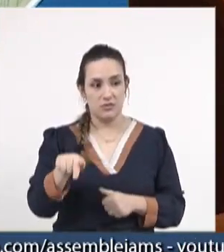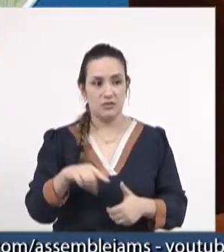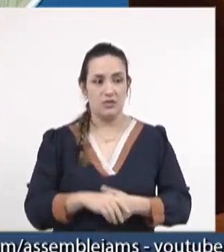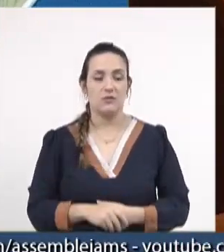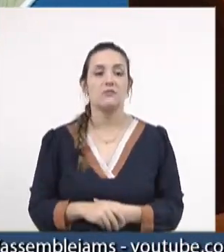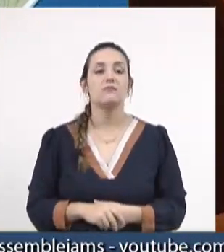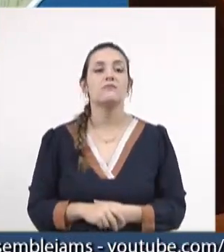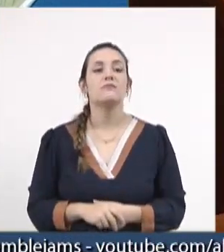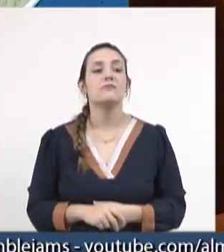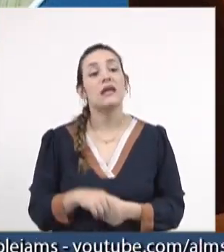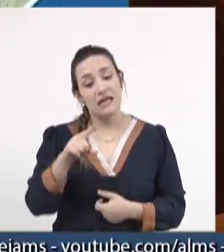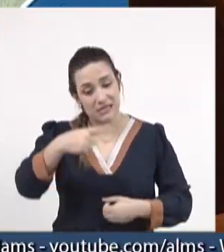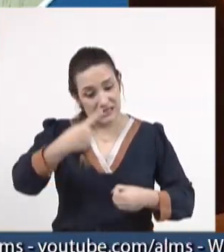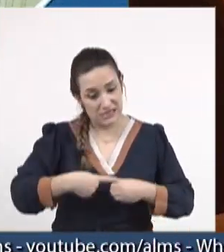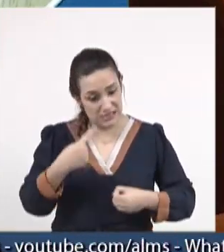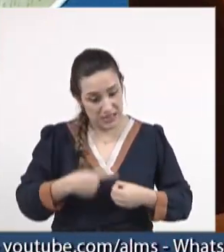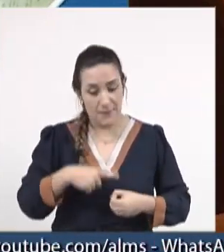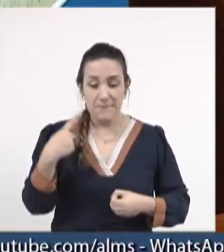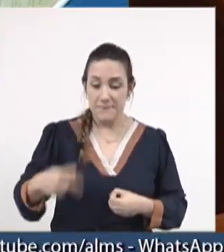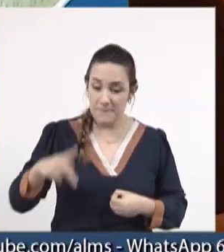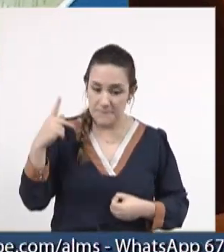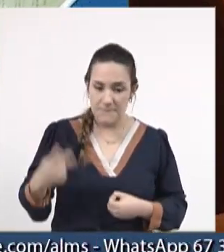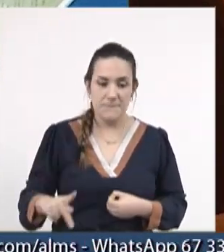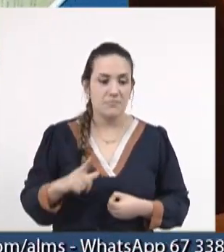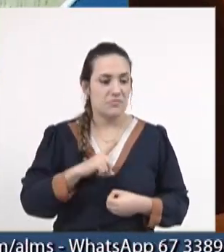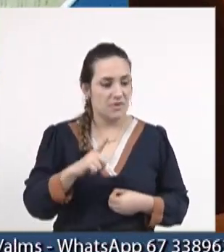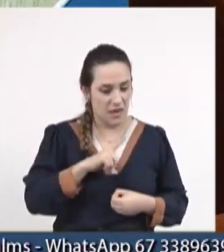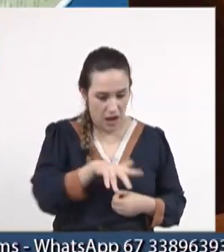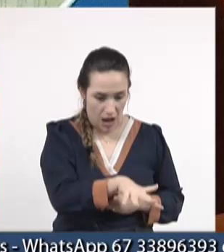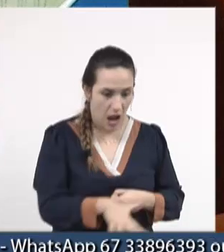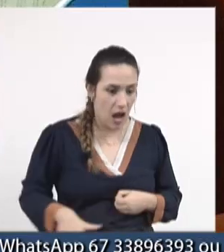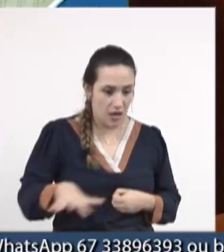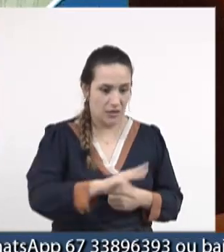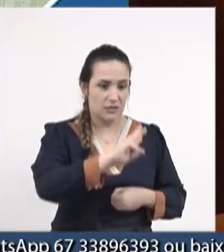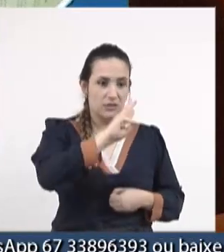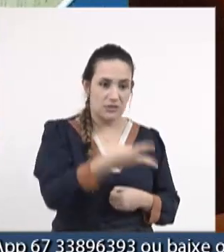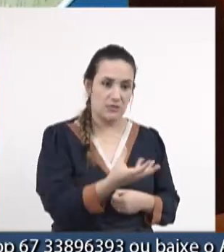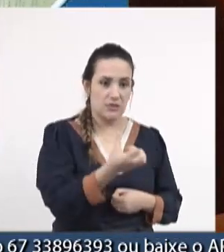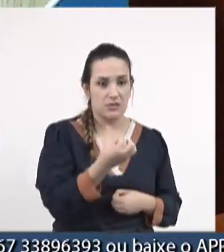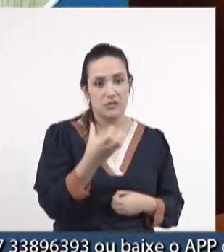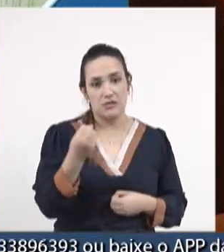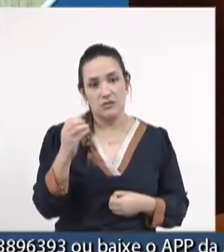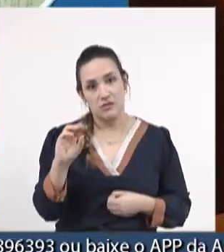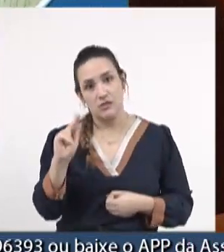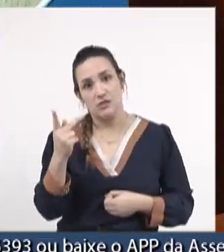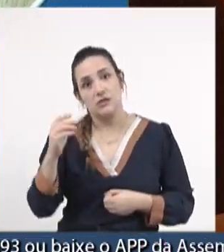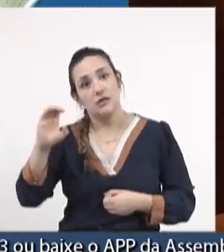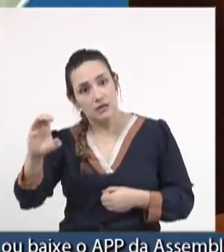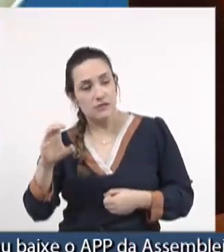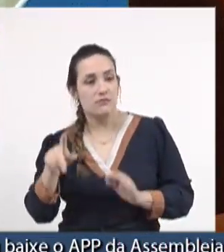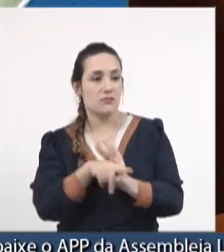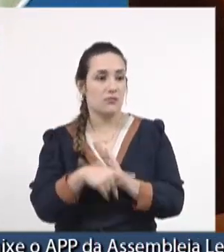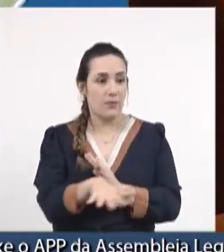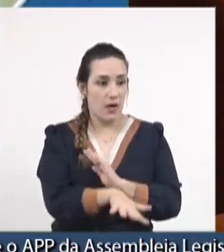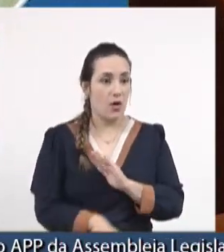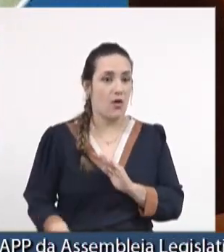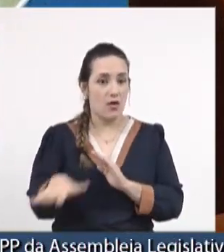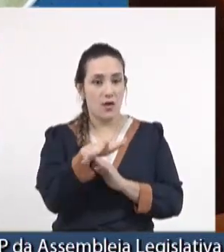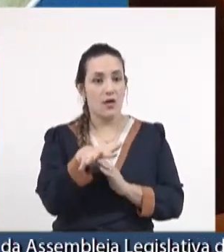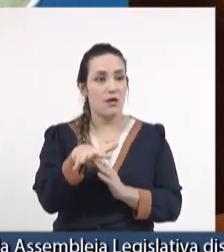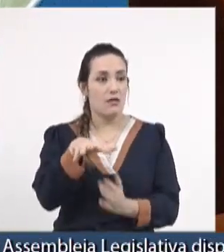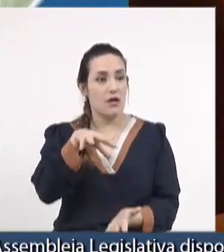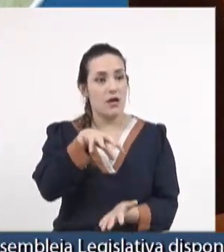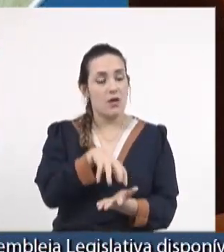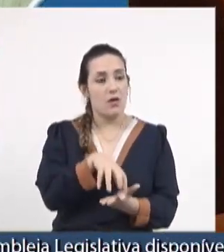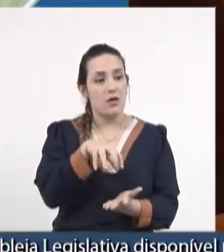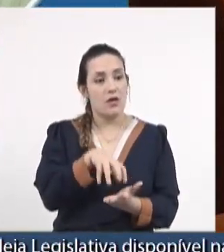reserva ao município de Ponta Porã uma área de 3.600 hectares de terra para a colônia,